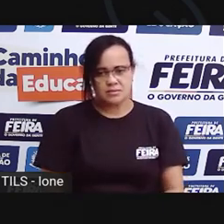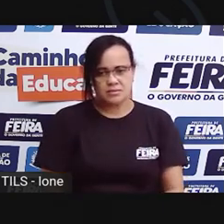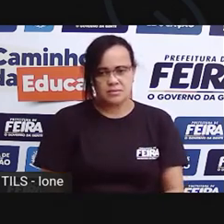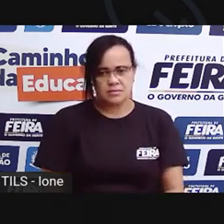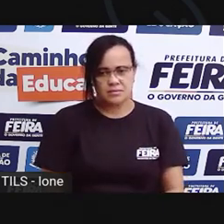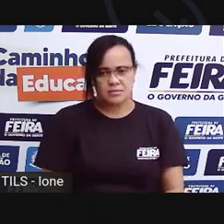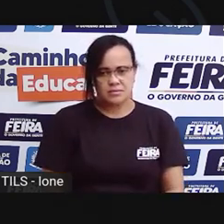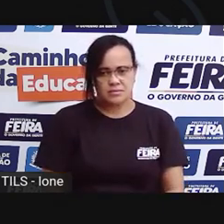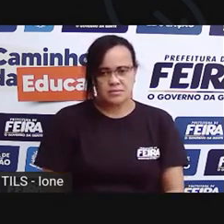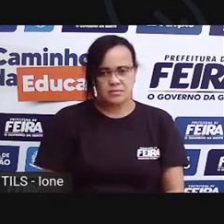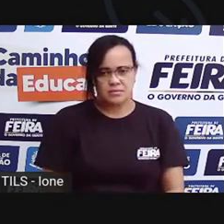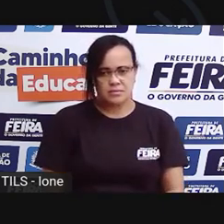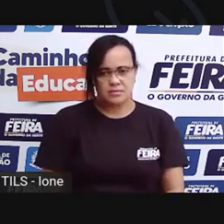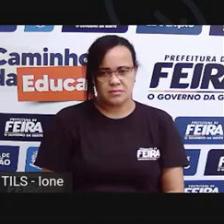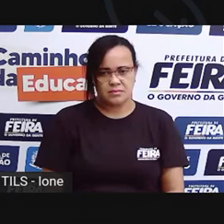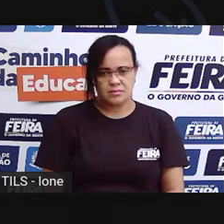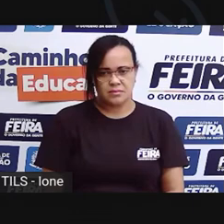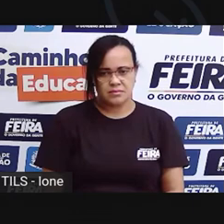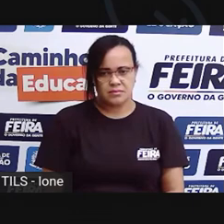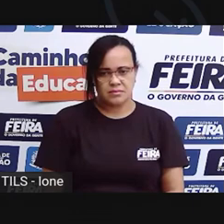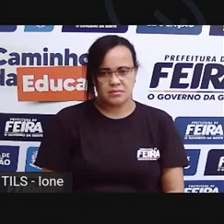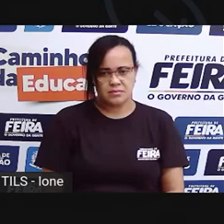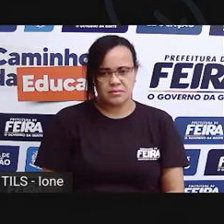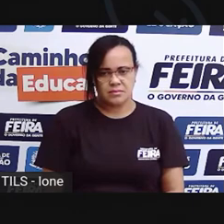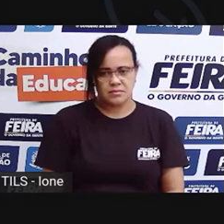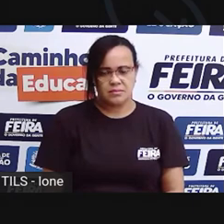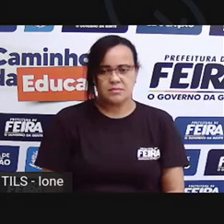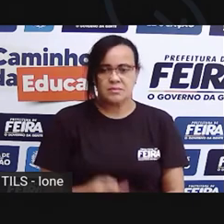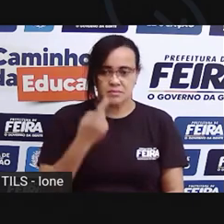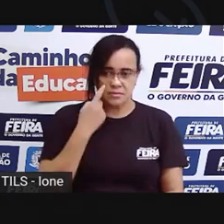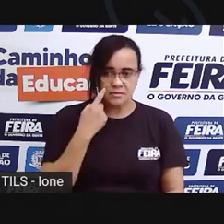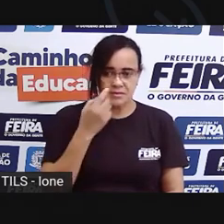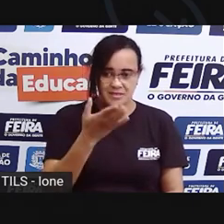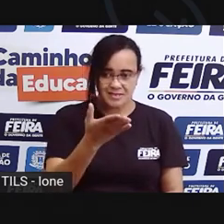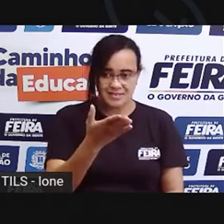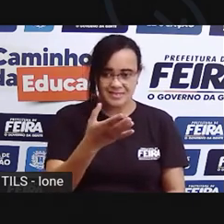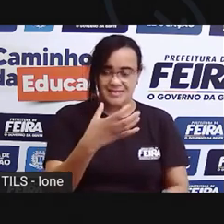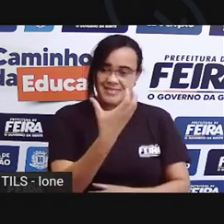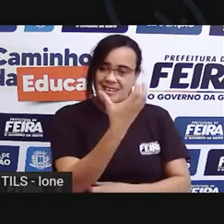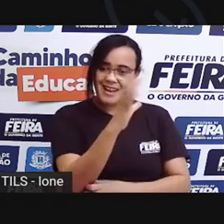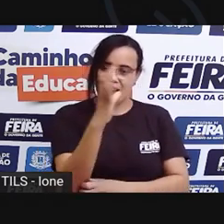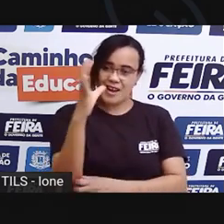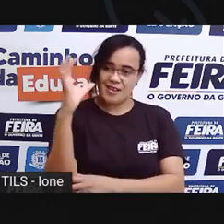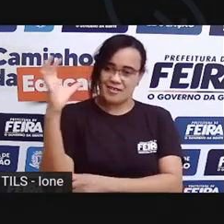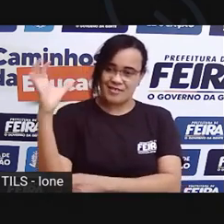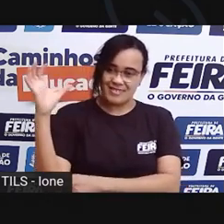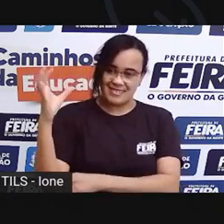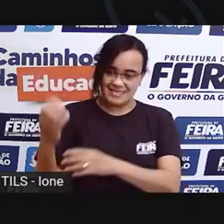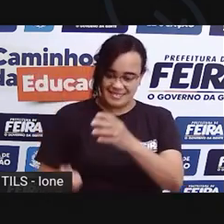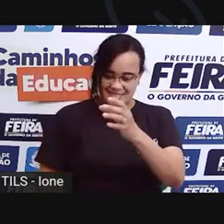Pronto. Tá dando já para ver minha árvore? Tá, agora tá aparecendo uma árvore.